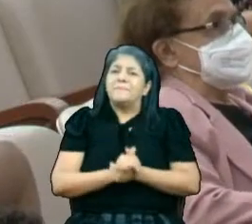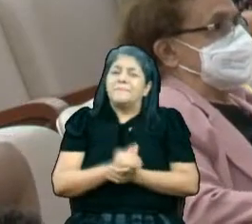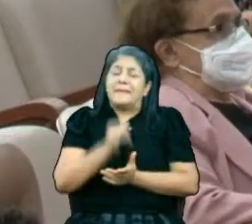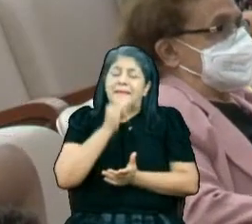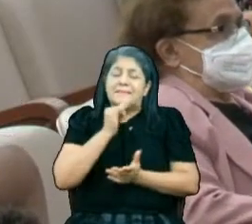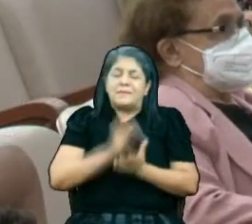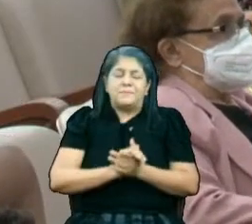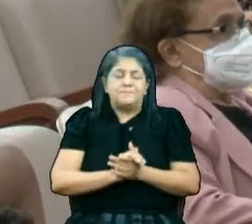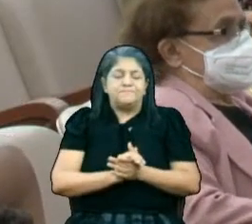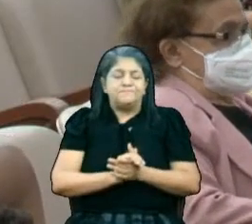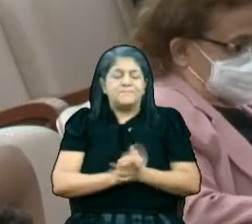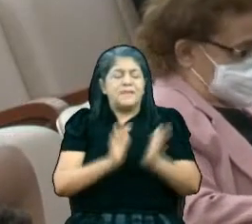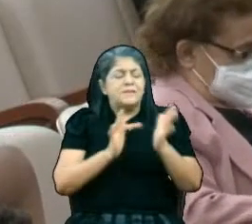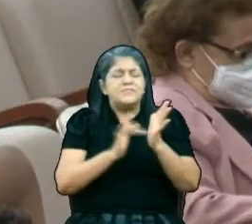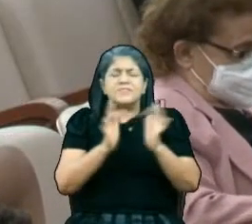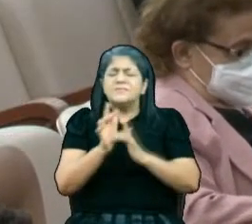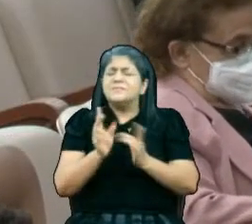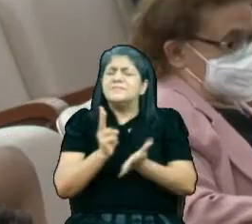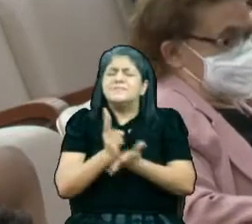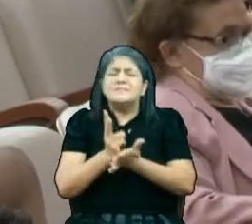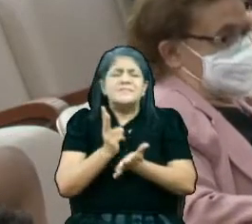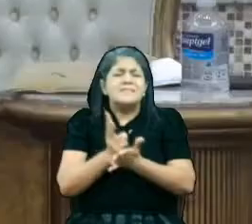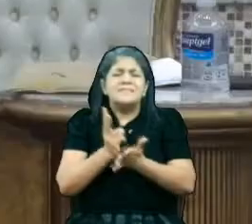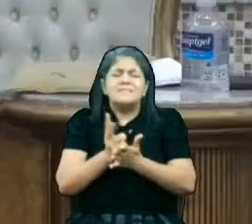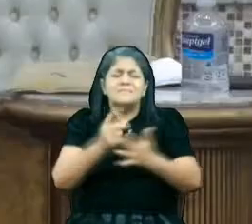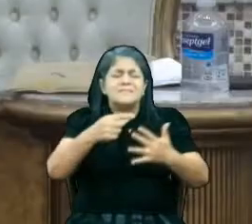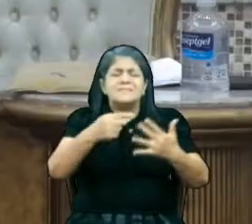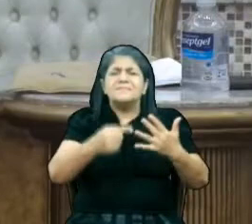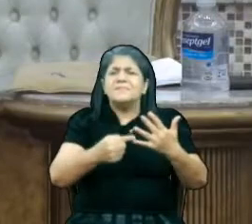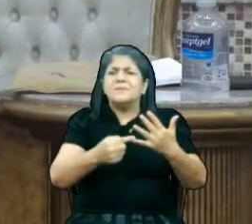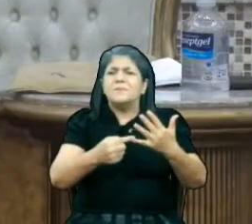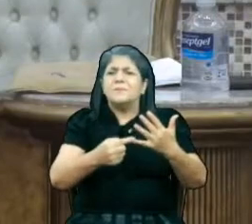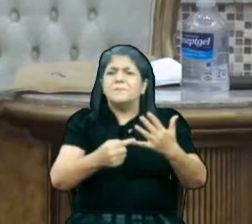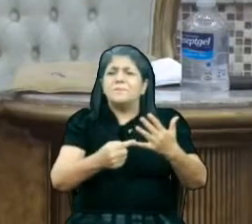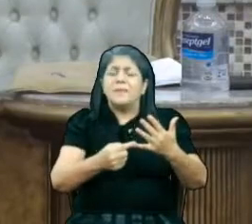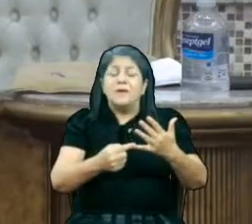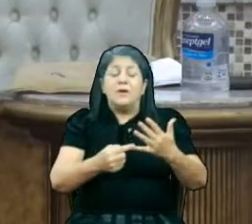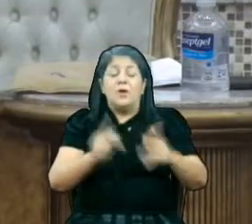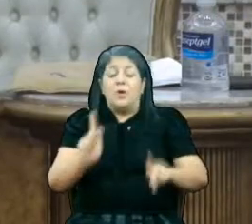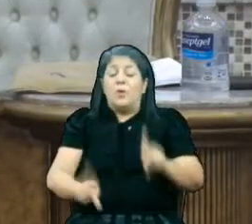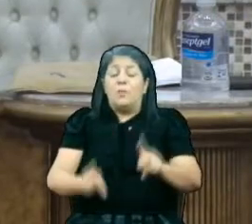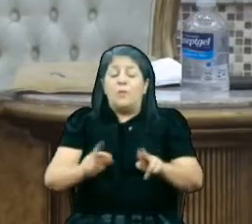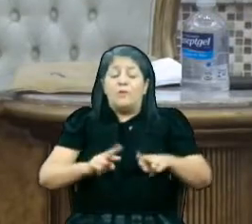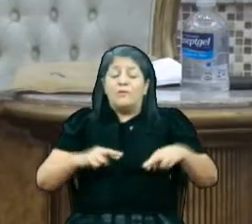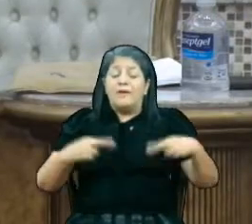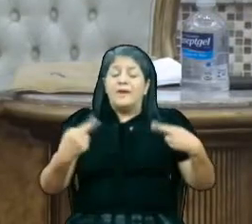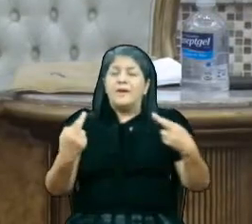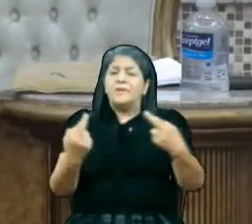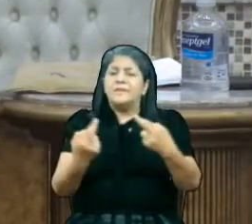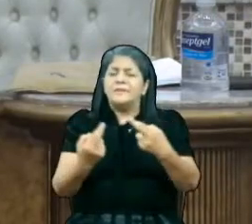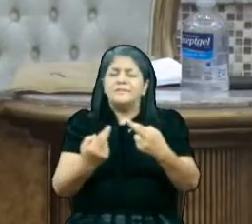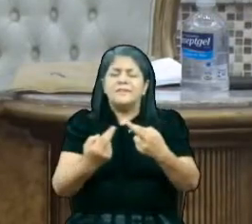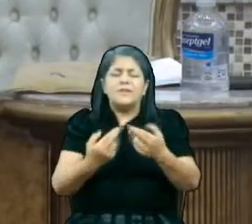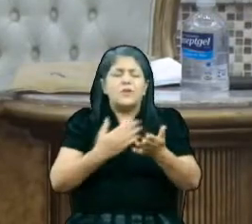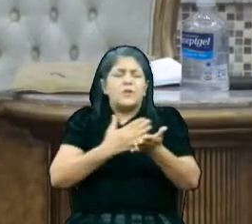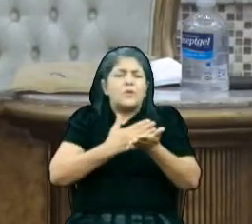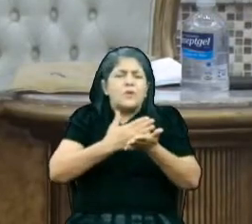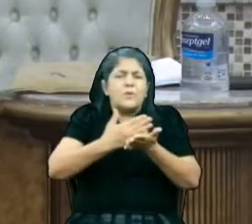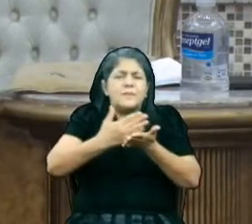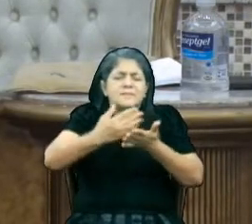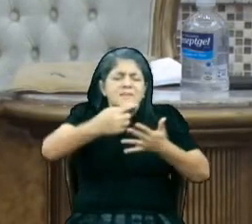50 parábolas nós encontramos aqui no Novo Testamento estas verdades